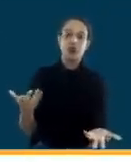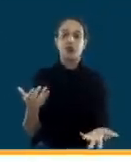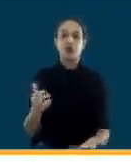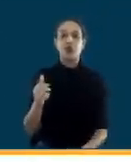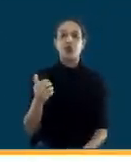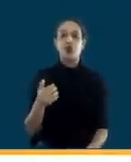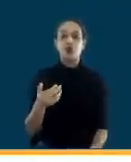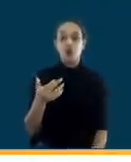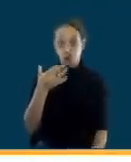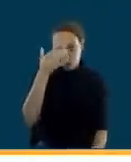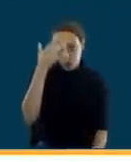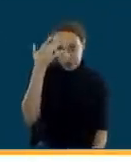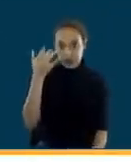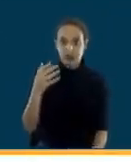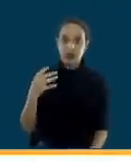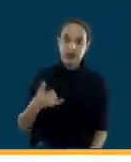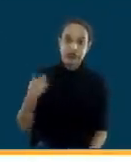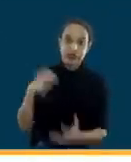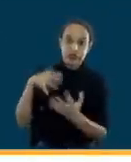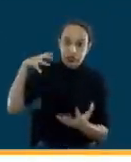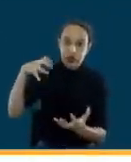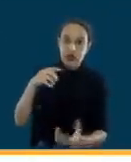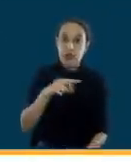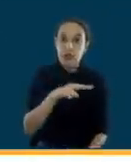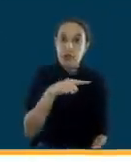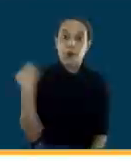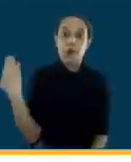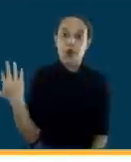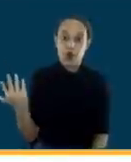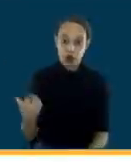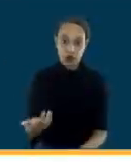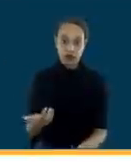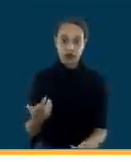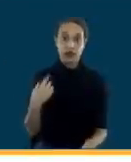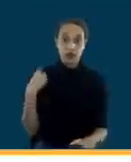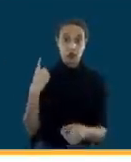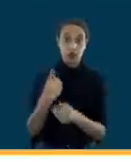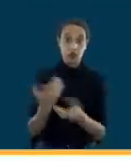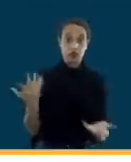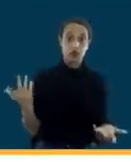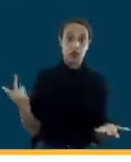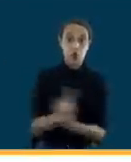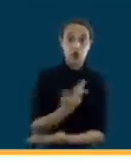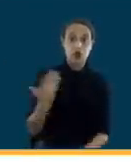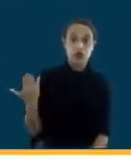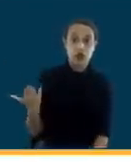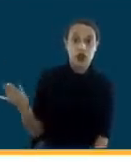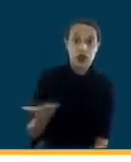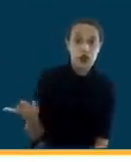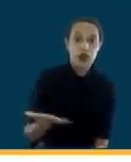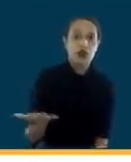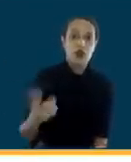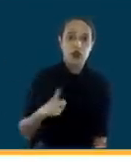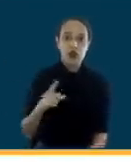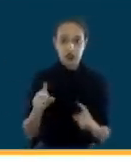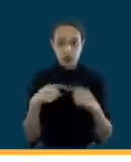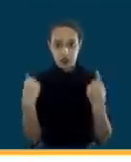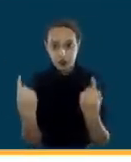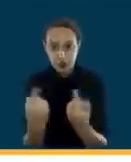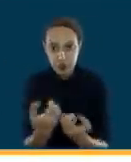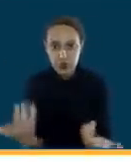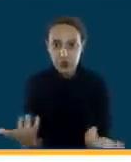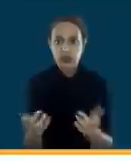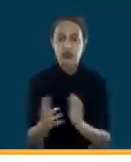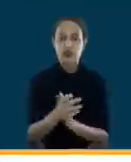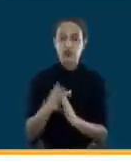Santinho estava participando de um encontro promovido pela Mídia Ninja, com lideranças religiosas, Jandira também estava, perdão, com